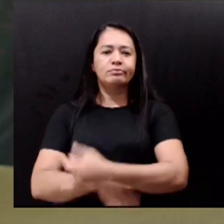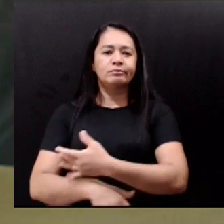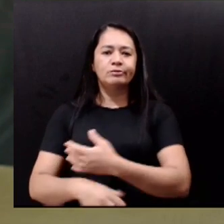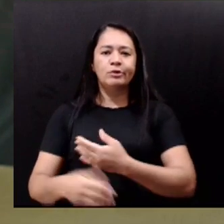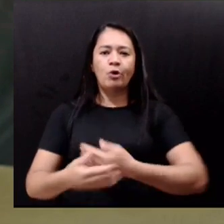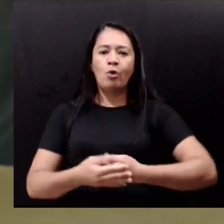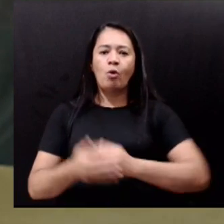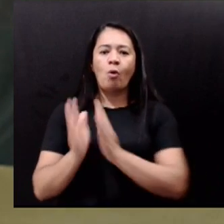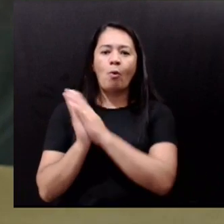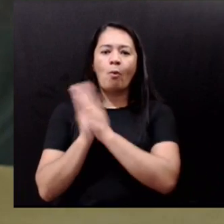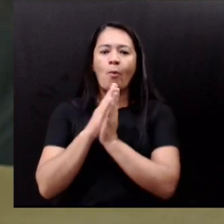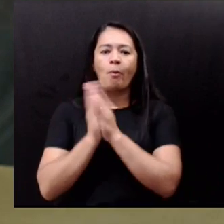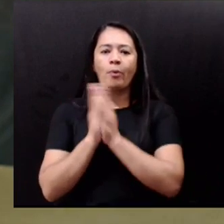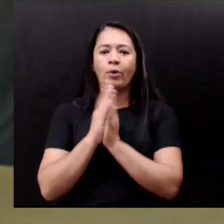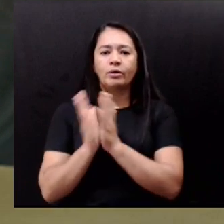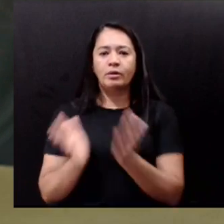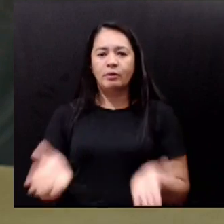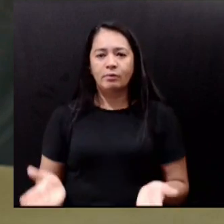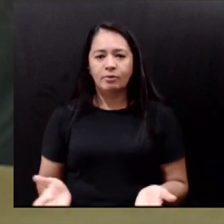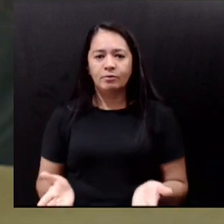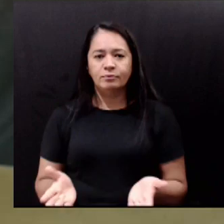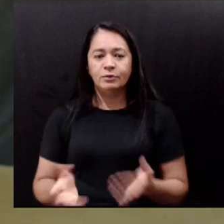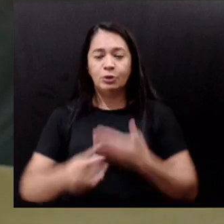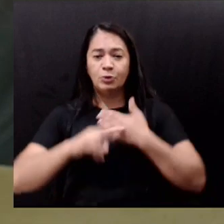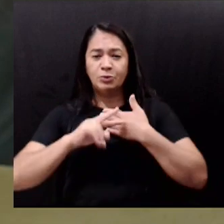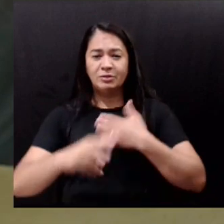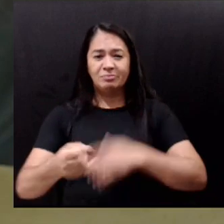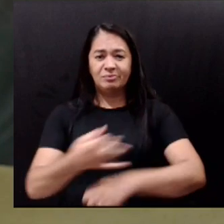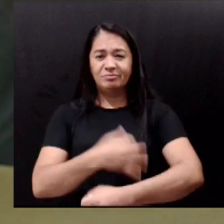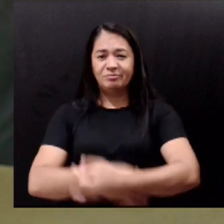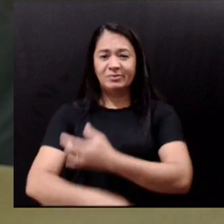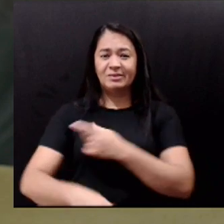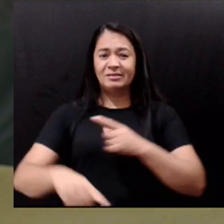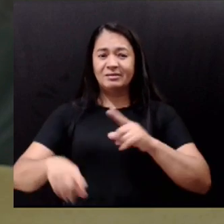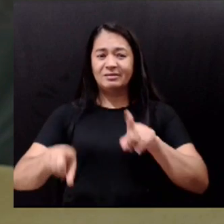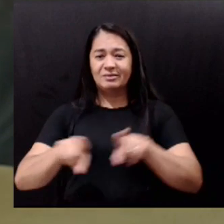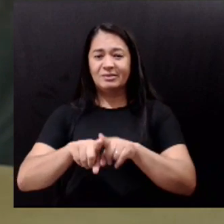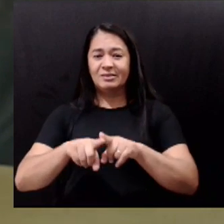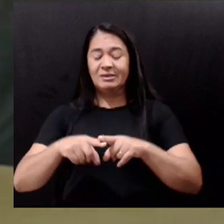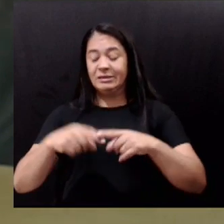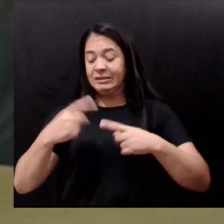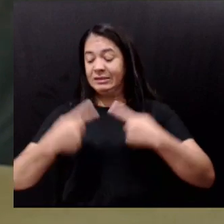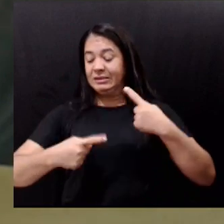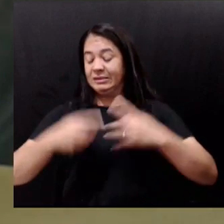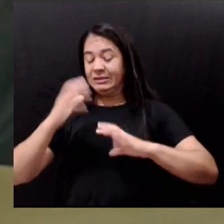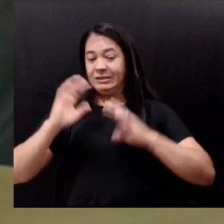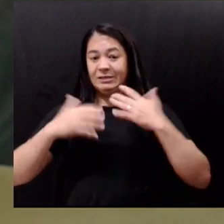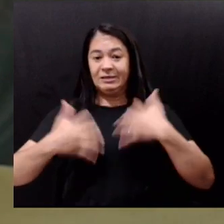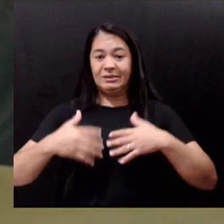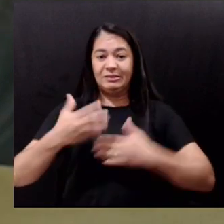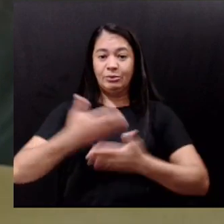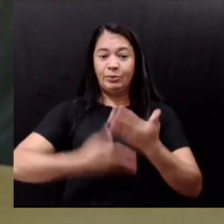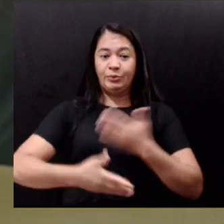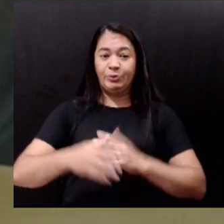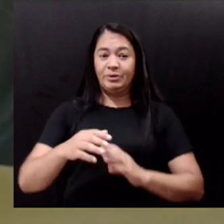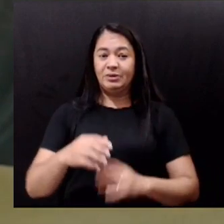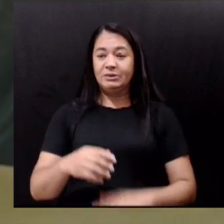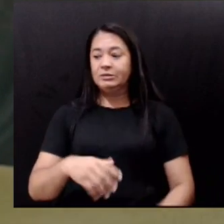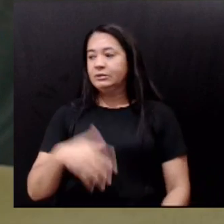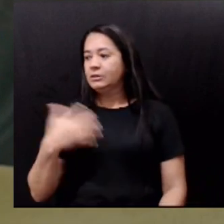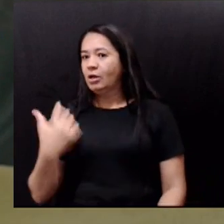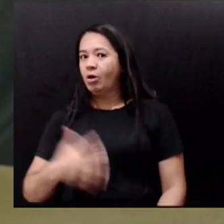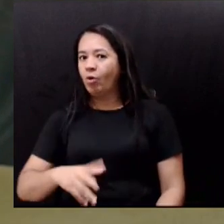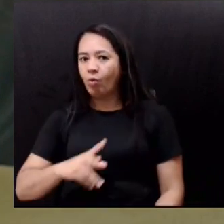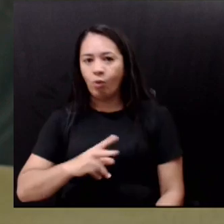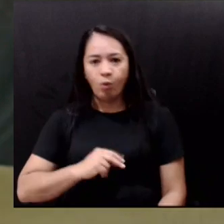hiperrealistas, os impactos emocionais e até as polêmicas que envolvem esse universo. O negócio está Olha, eu vou contar um negócio